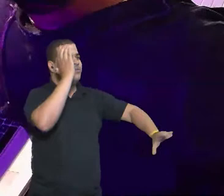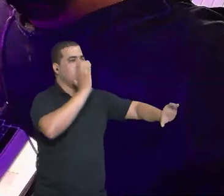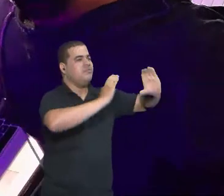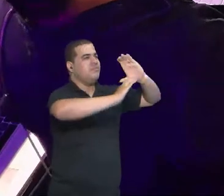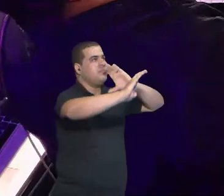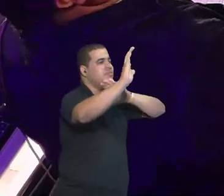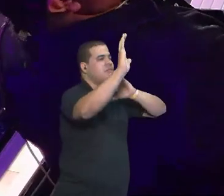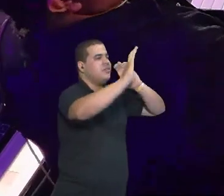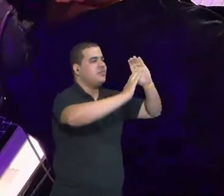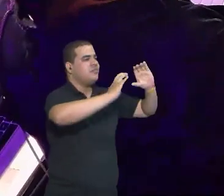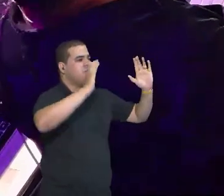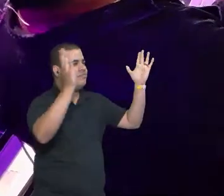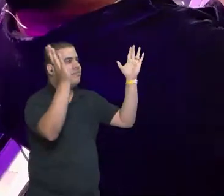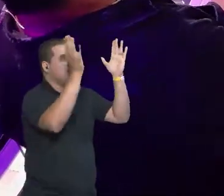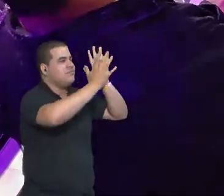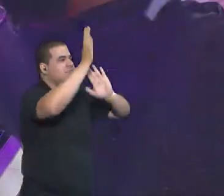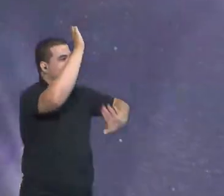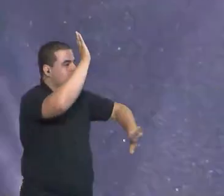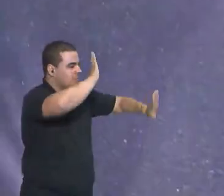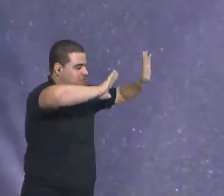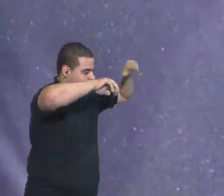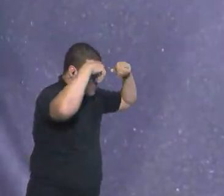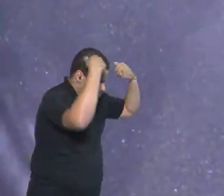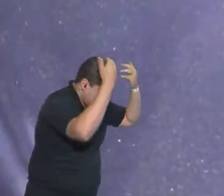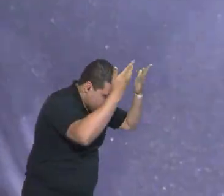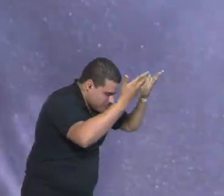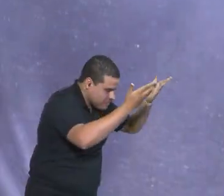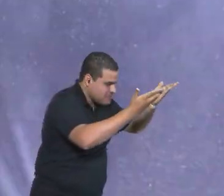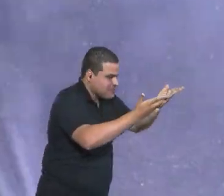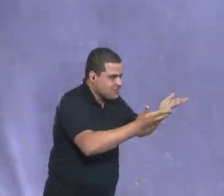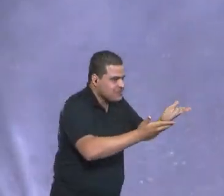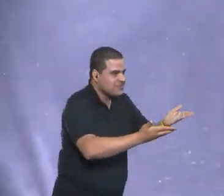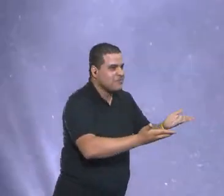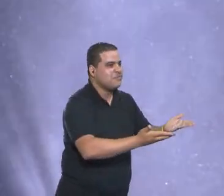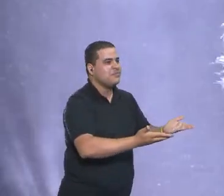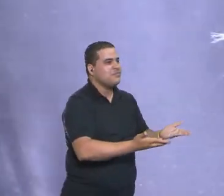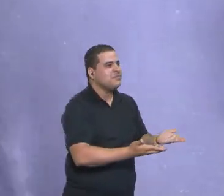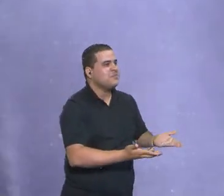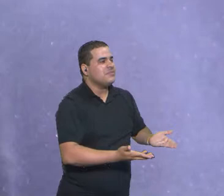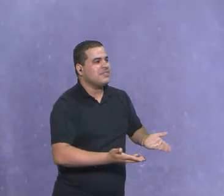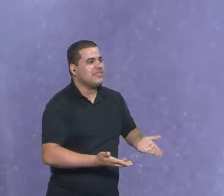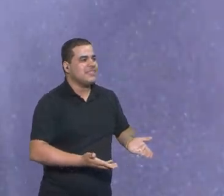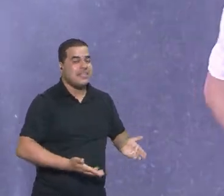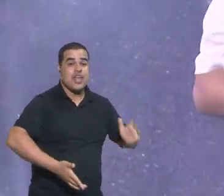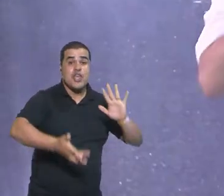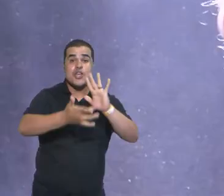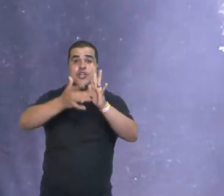canta muito para do Senhor Jesus